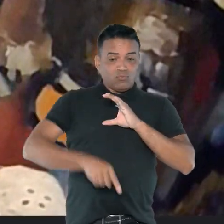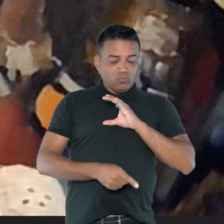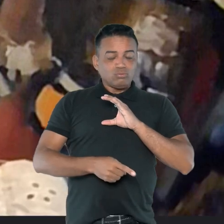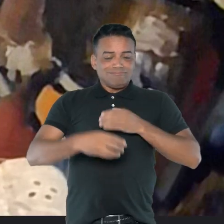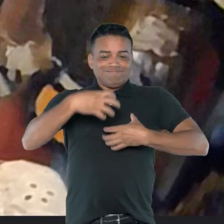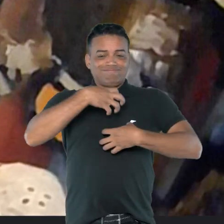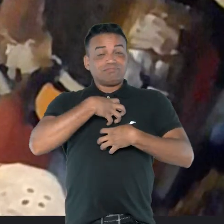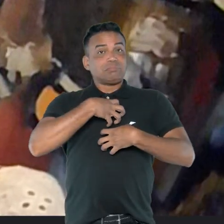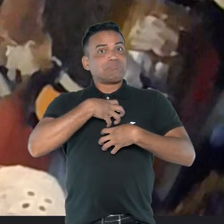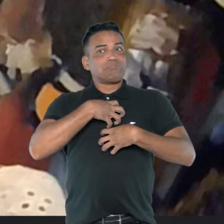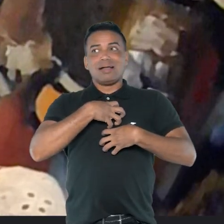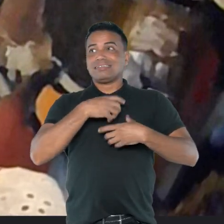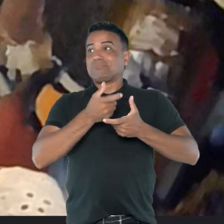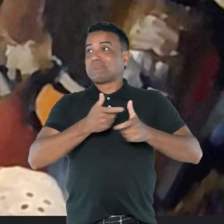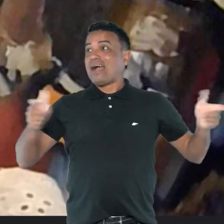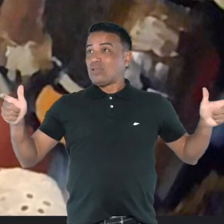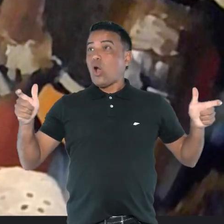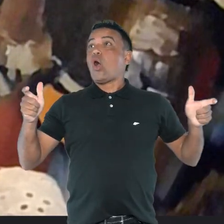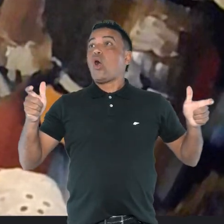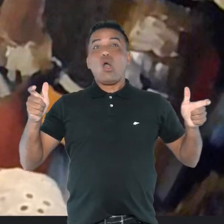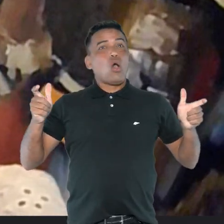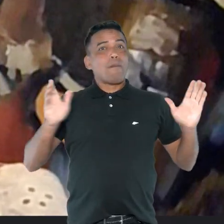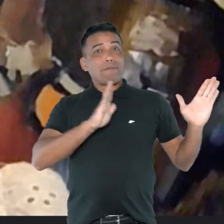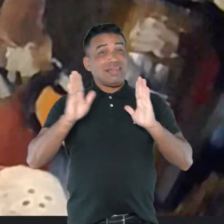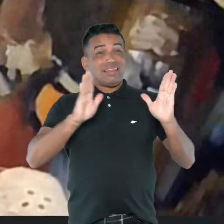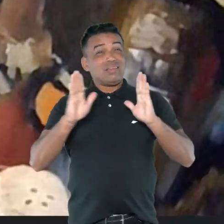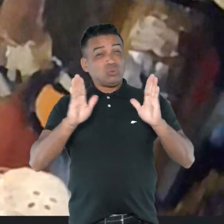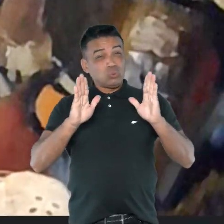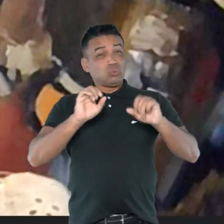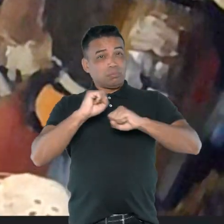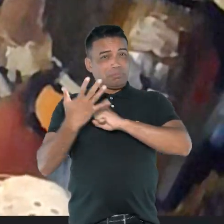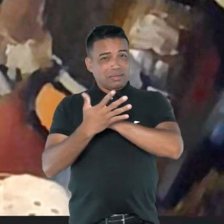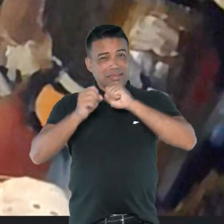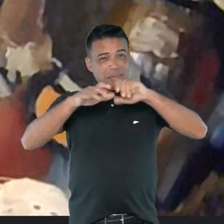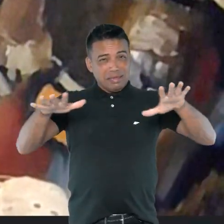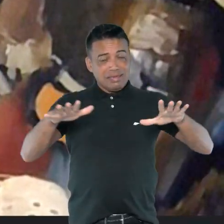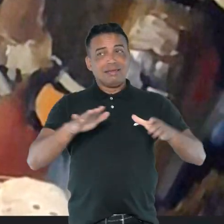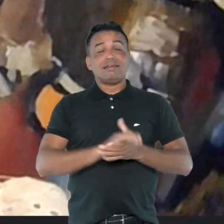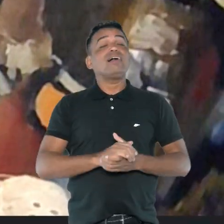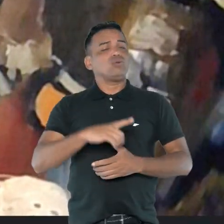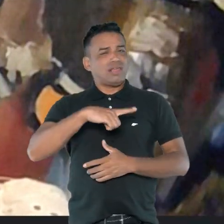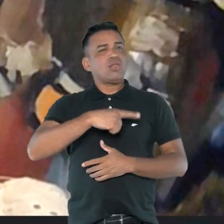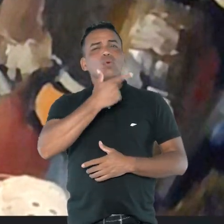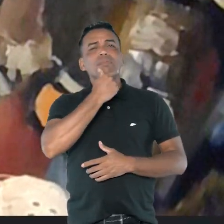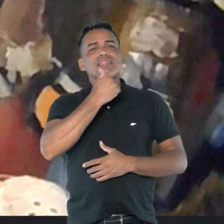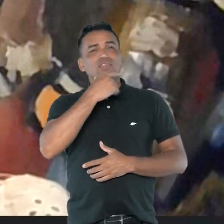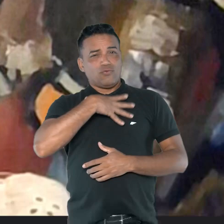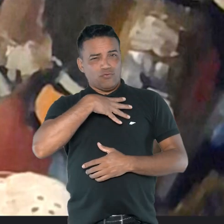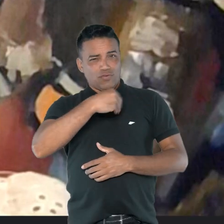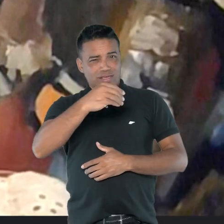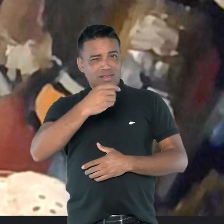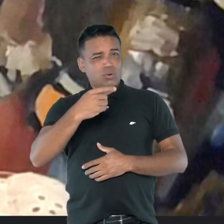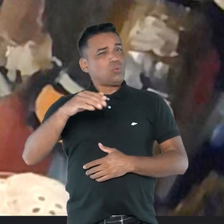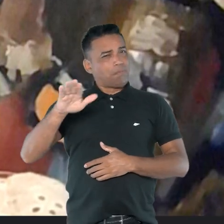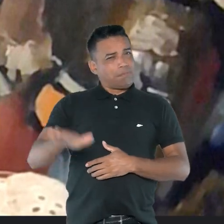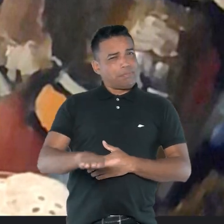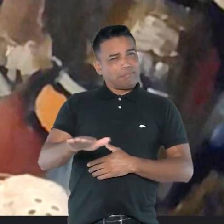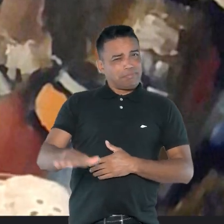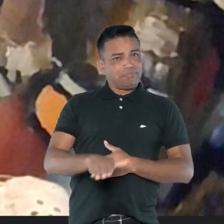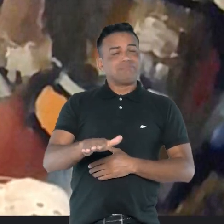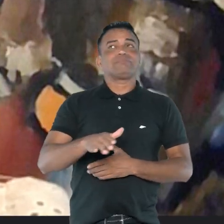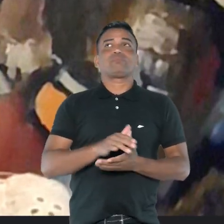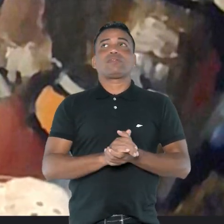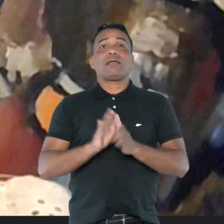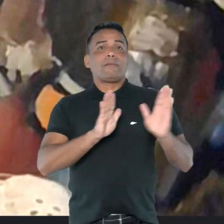se intensificou na pandemia, justamente por eu tenho um filho pequeno, um filho menino, e